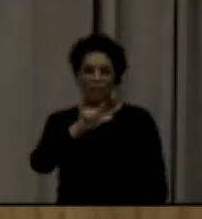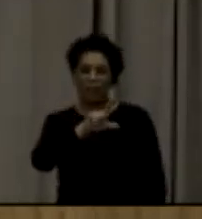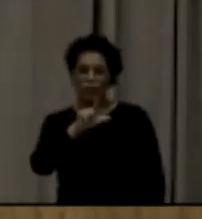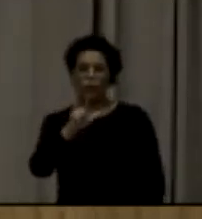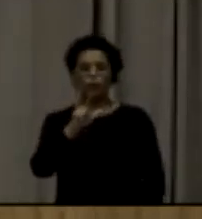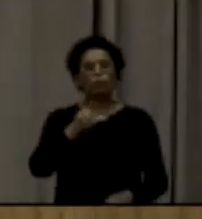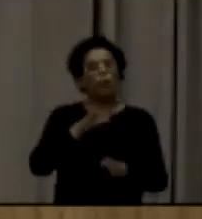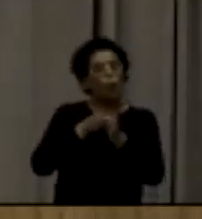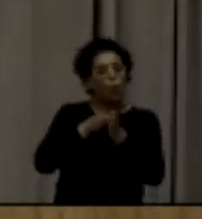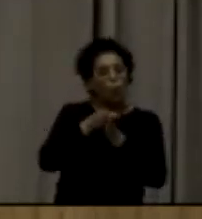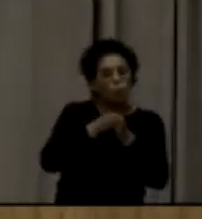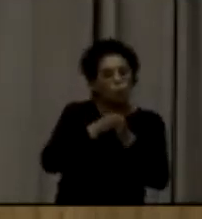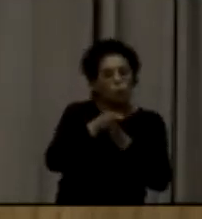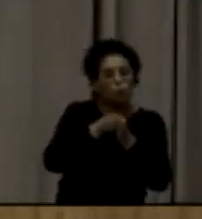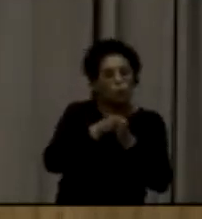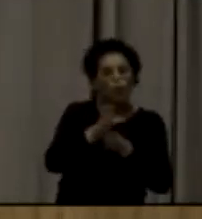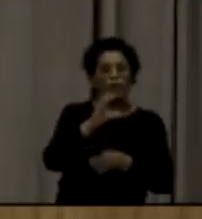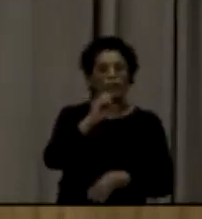Guiana.